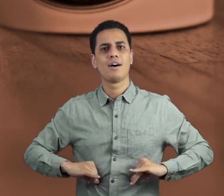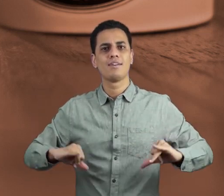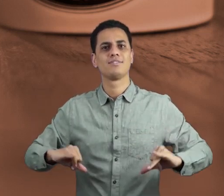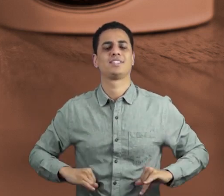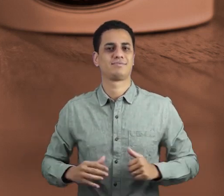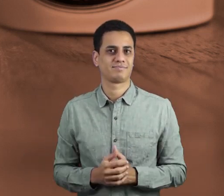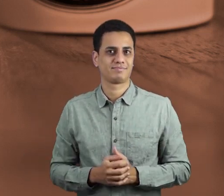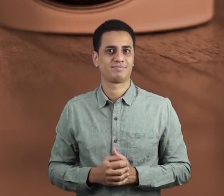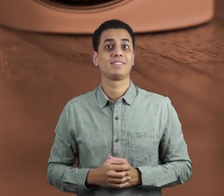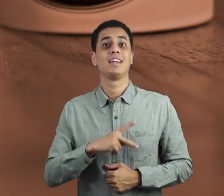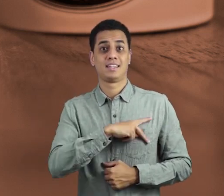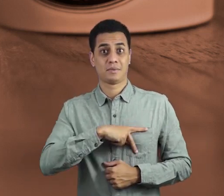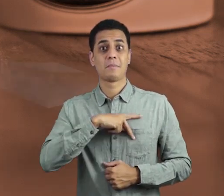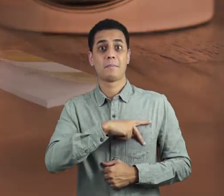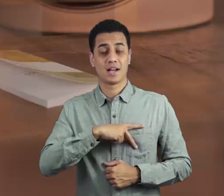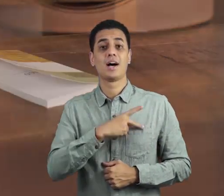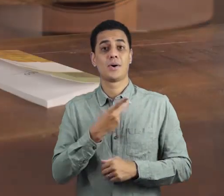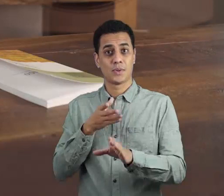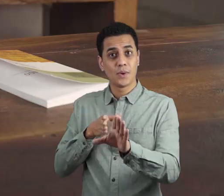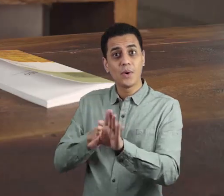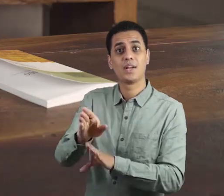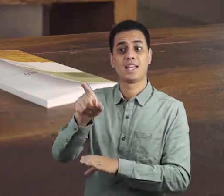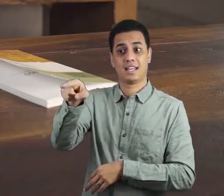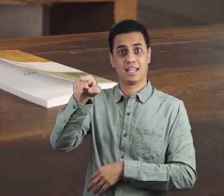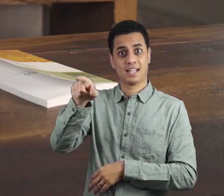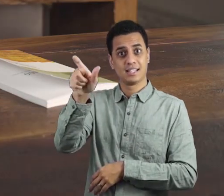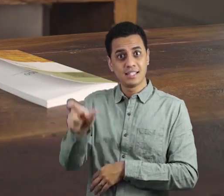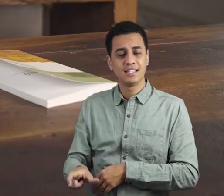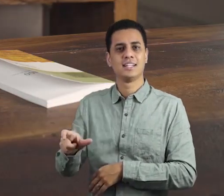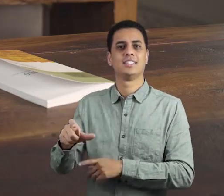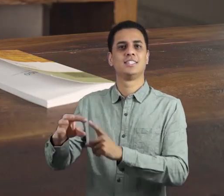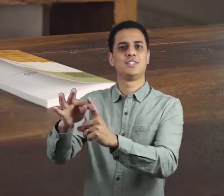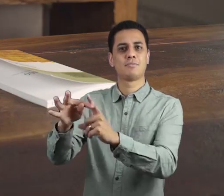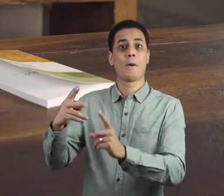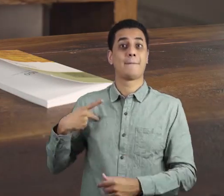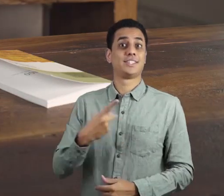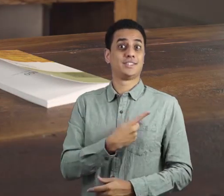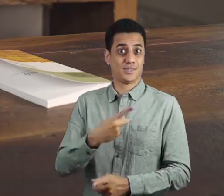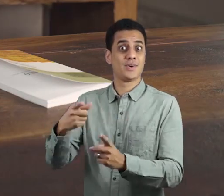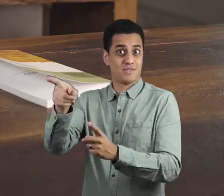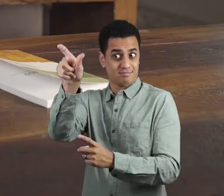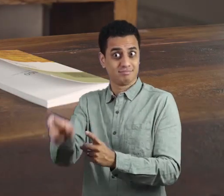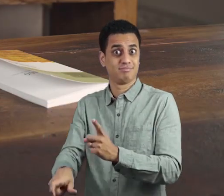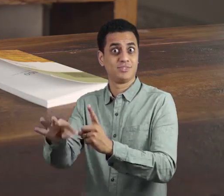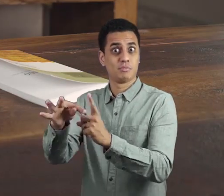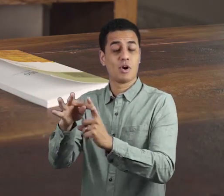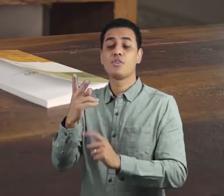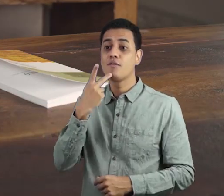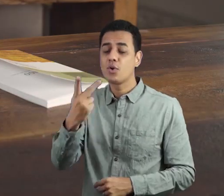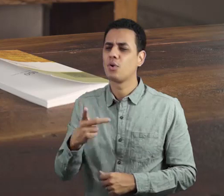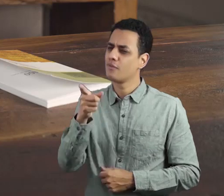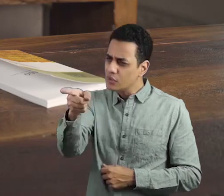o amor, a perseverança, a mansidão. Ele vai falando sobre isso e no versículo 17 ele instrui o pastor Timóteo para que